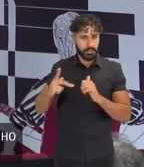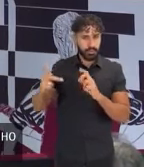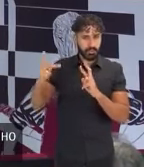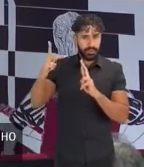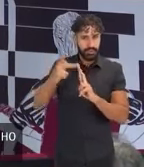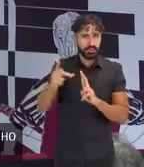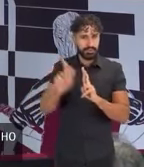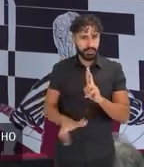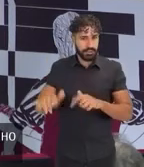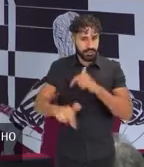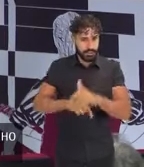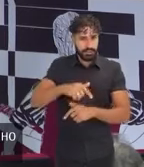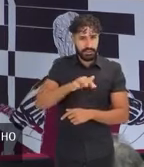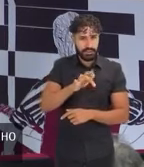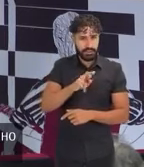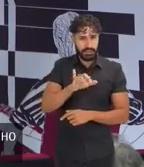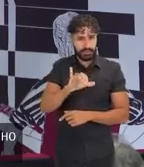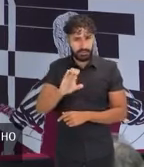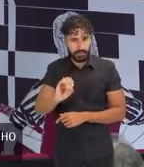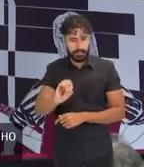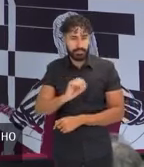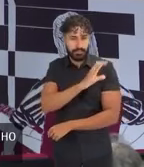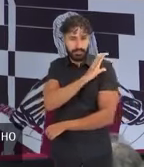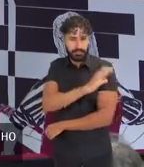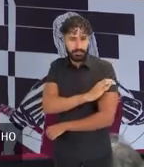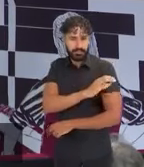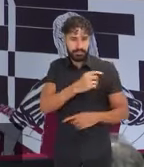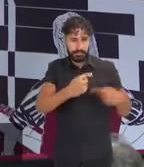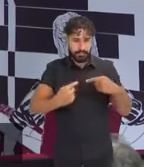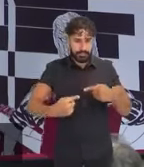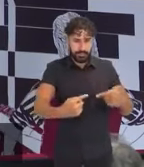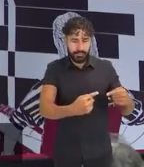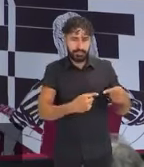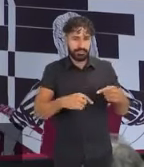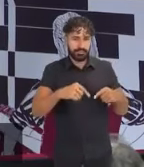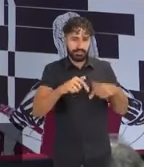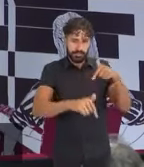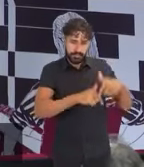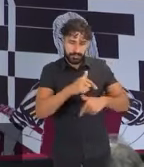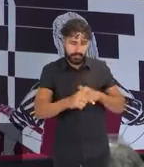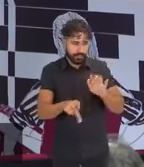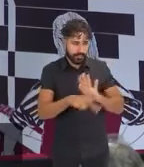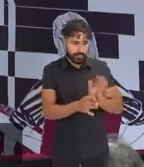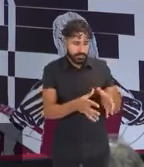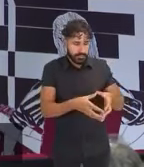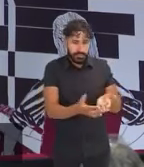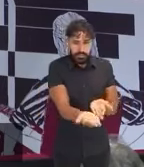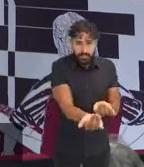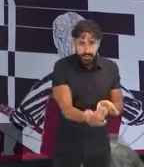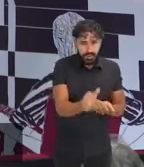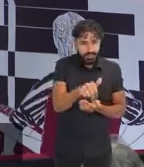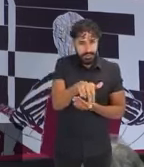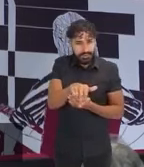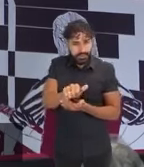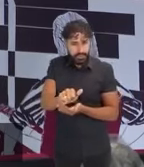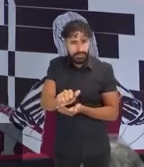Marques de Lima, a Coordenadora de Políticas do Trabalho para a Juventude, Ana Alencastro, neste